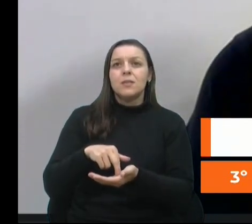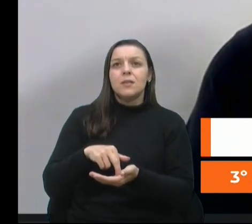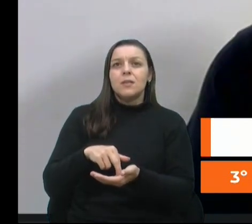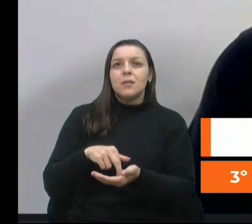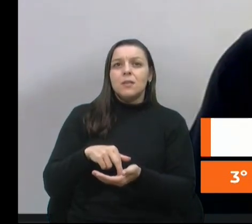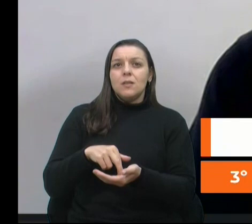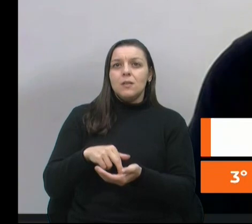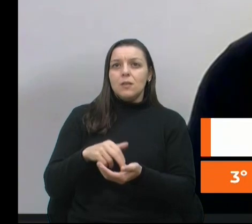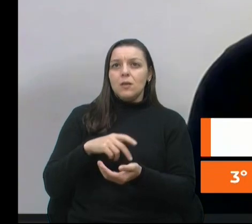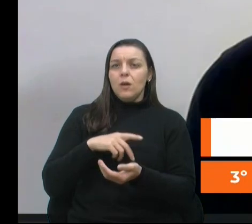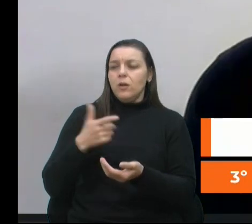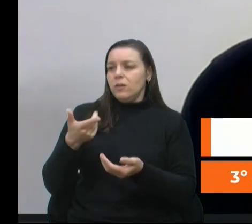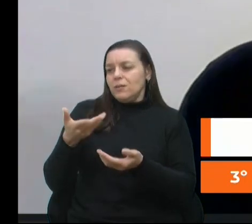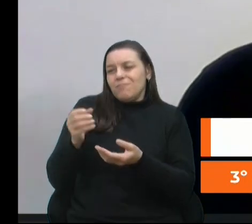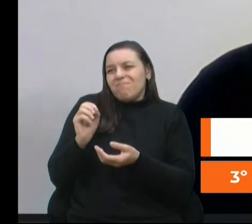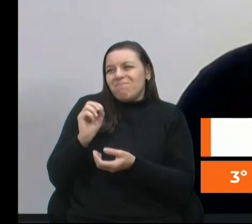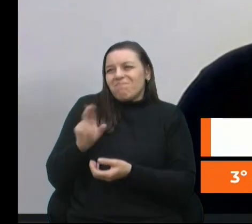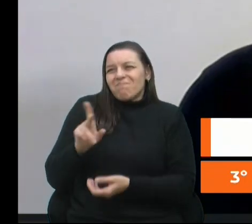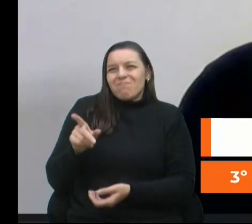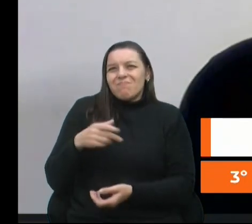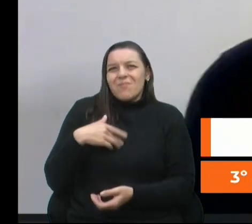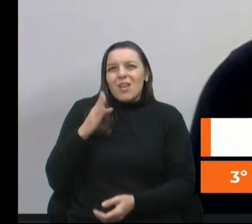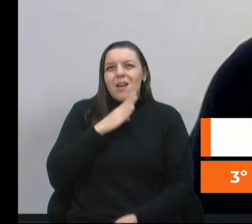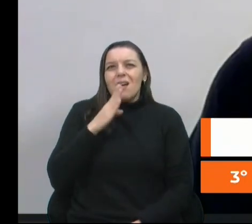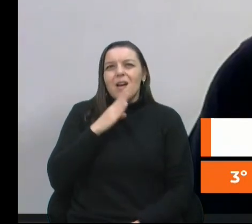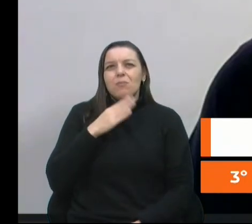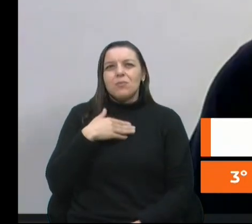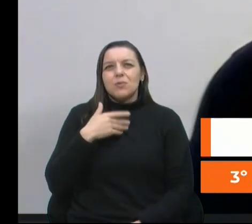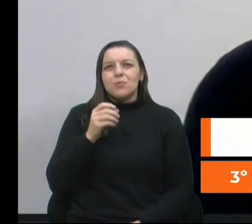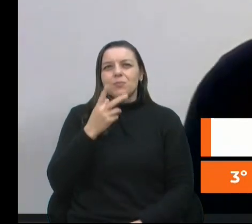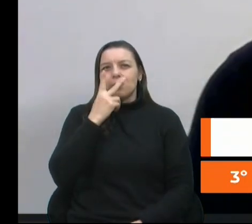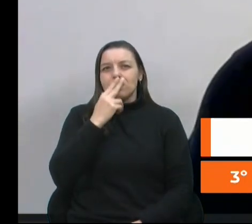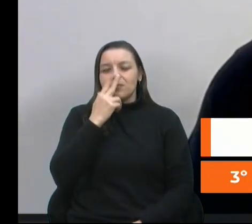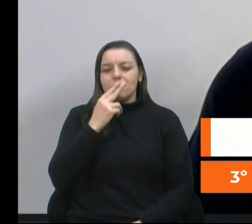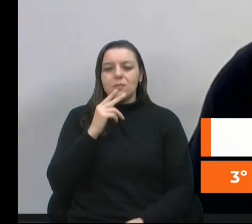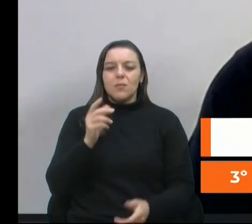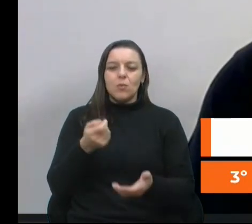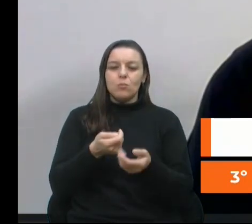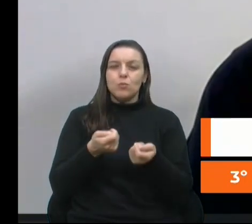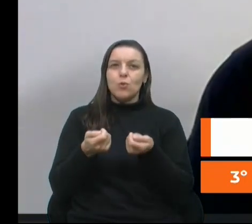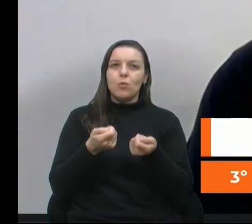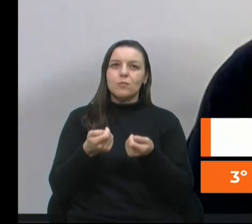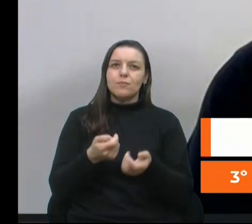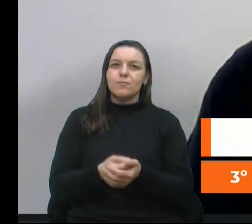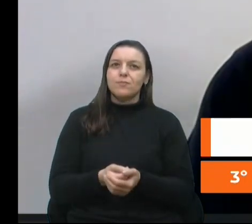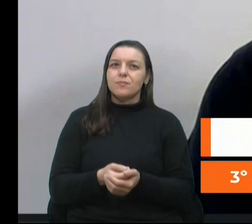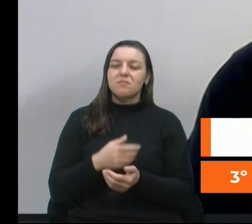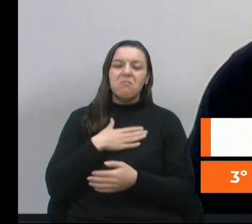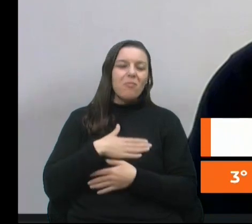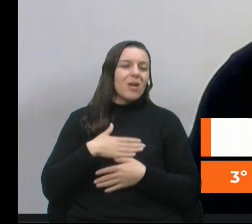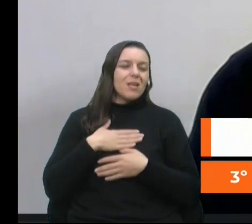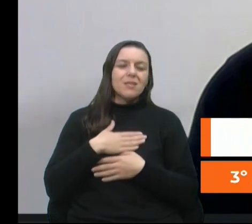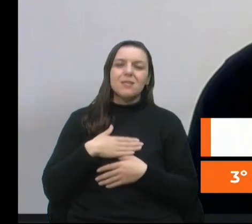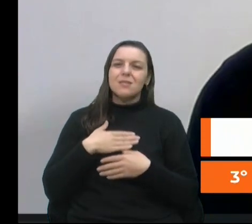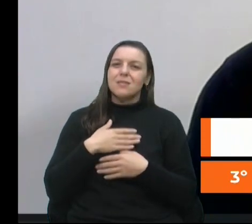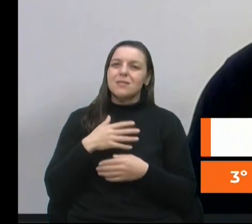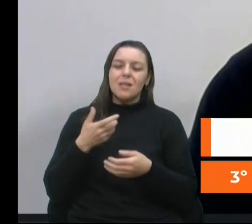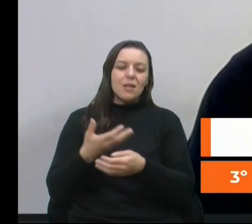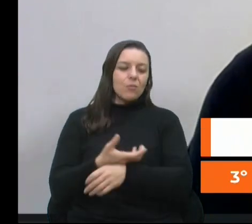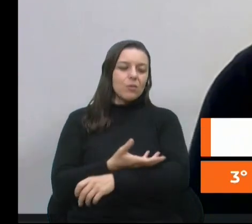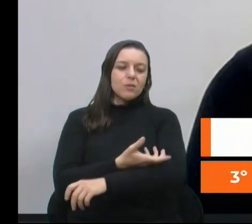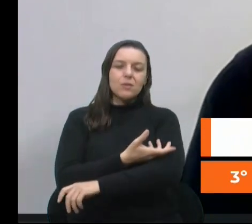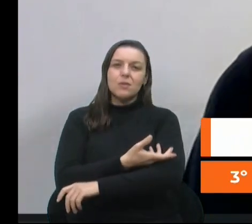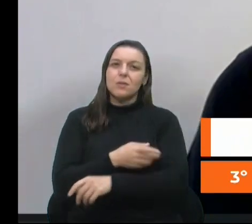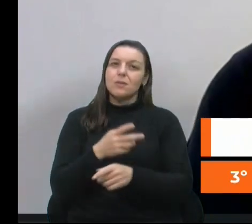não é tão recompensador num tempo tão rápido como é num jogo, por exemplo. não é tão prazeroso e tão